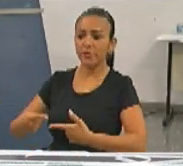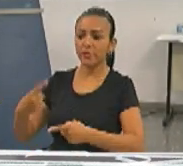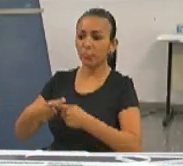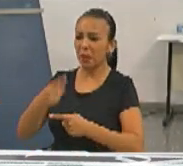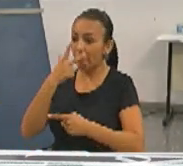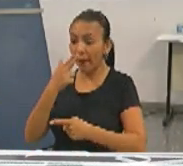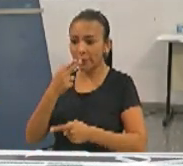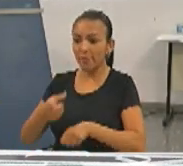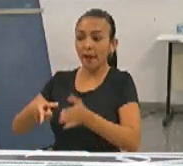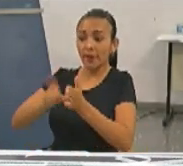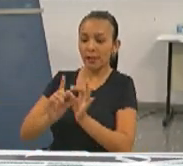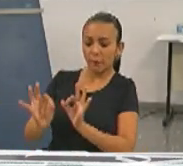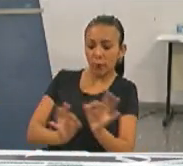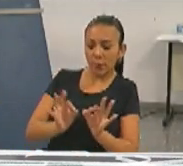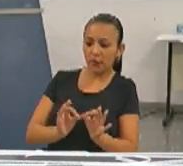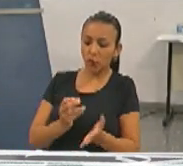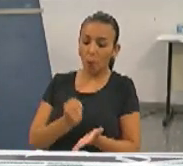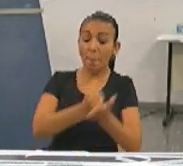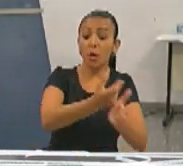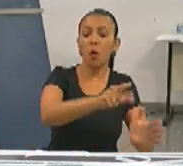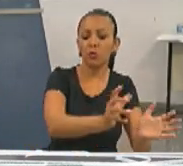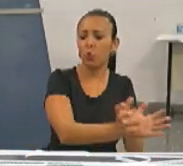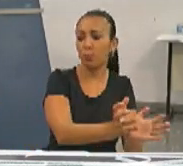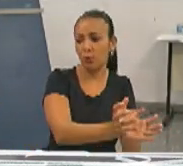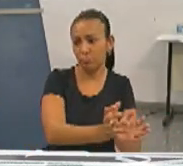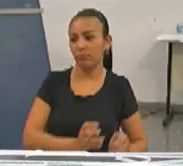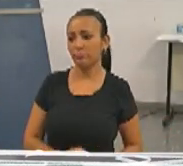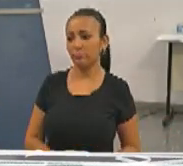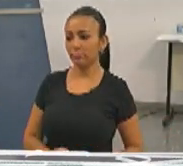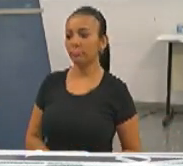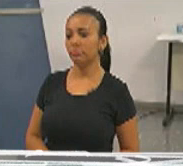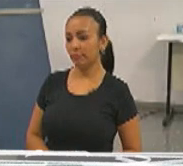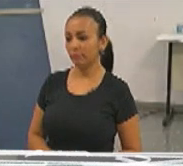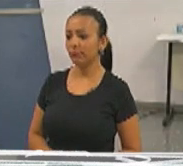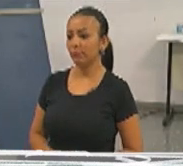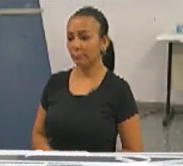Só um momento, a professora precisa reposicionar as câmeras.